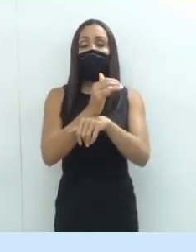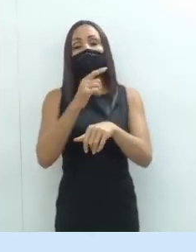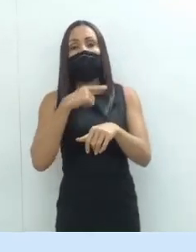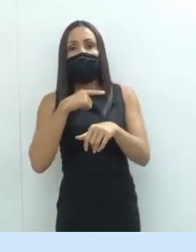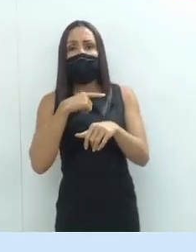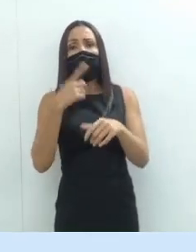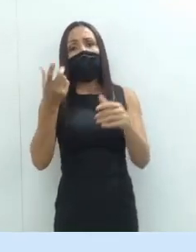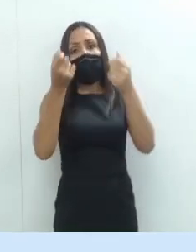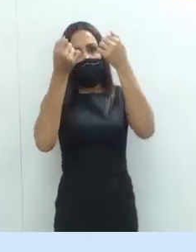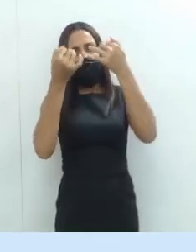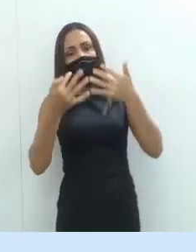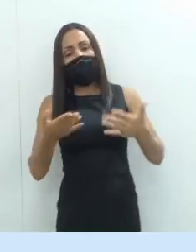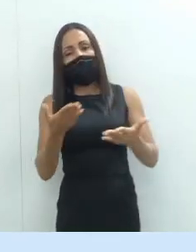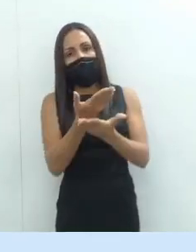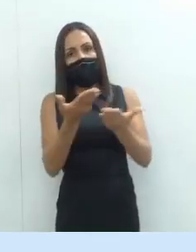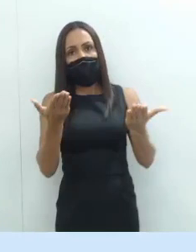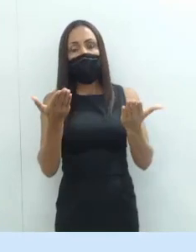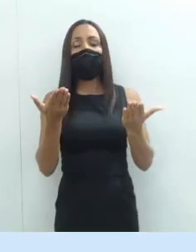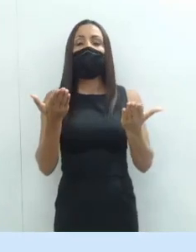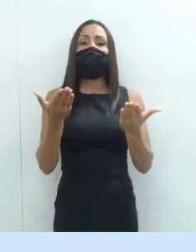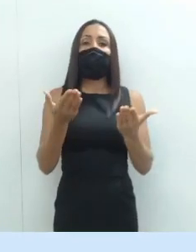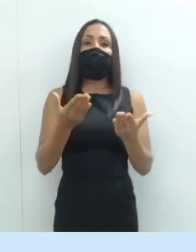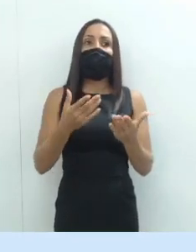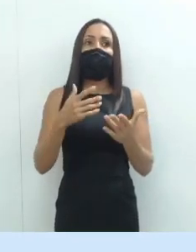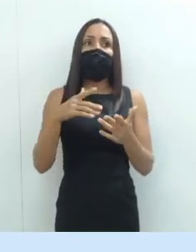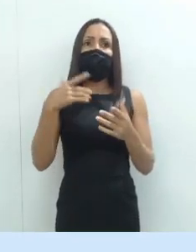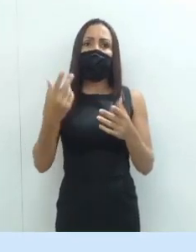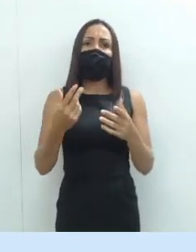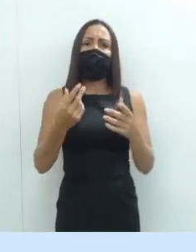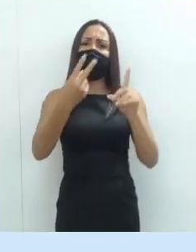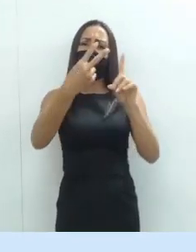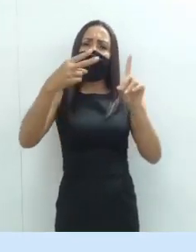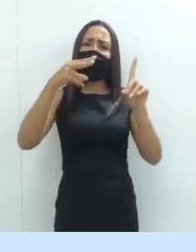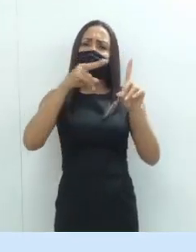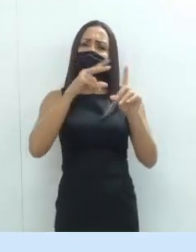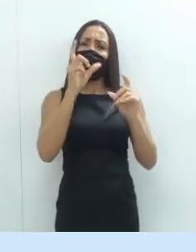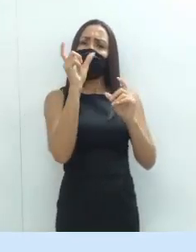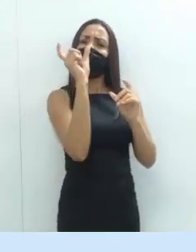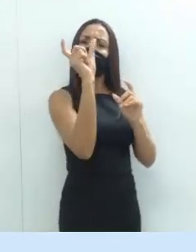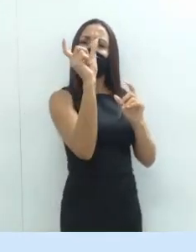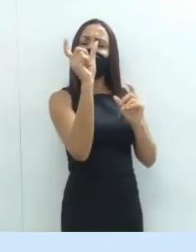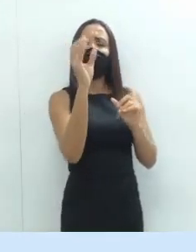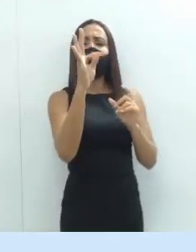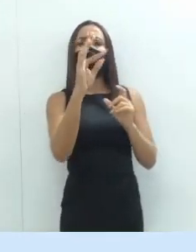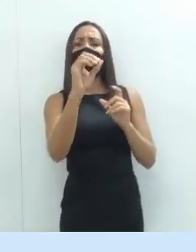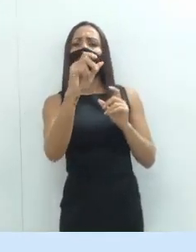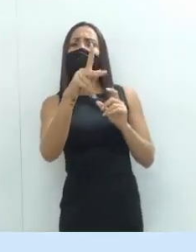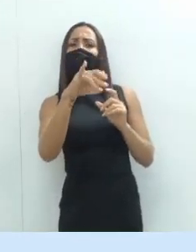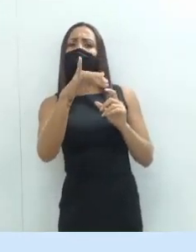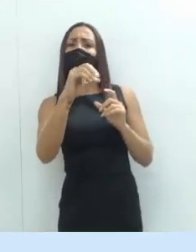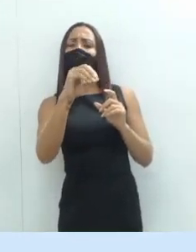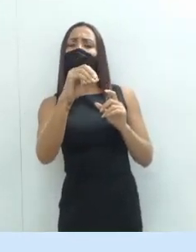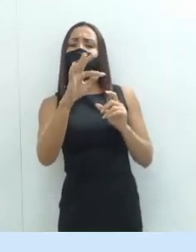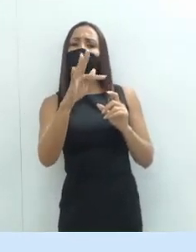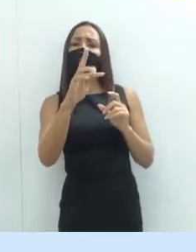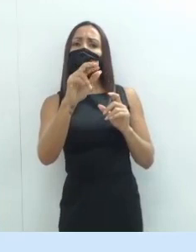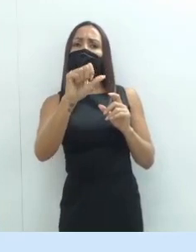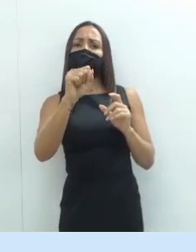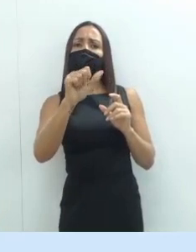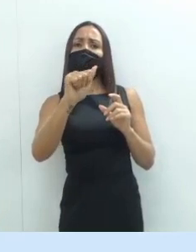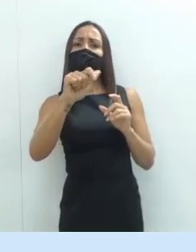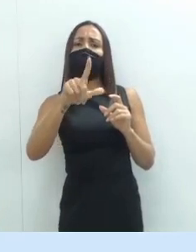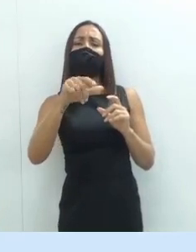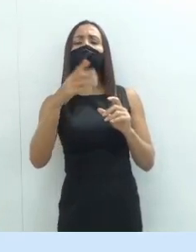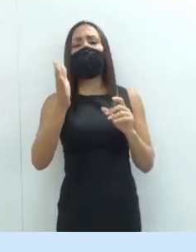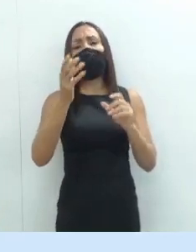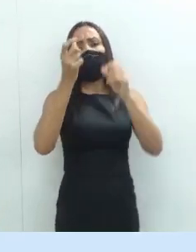já falei para vocês um pouco, é de destacar o tópico frasal, né? E aí o tópico frasal, como eu já